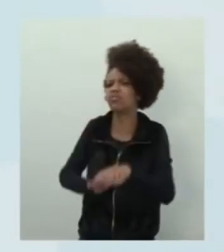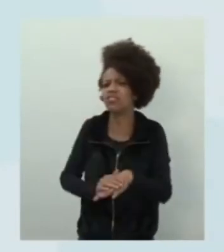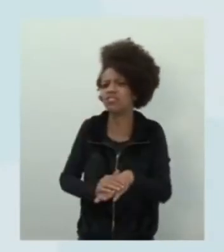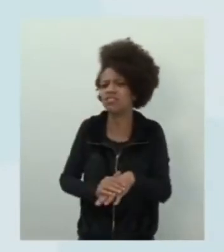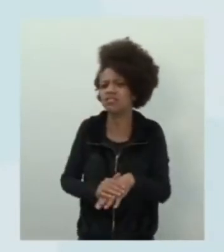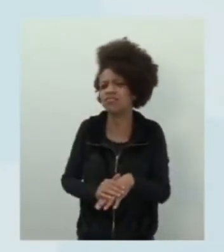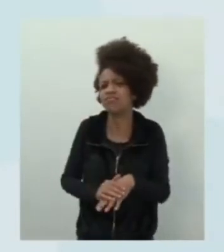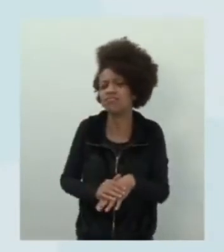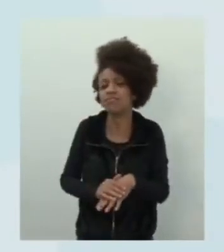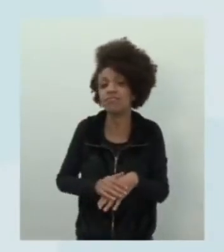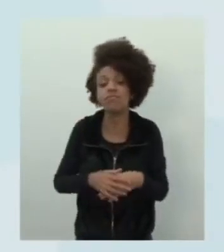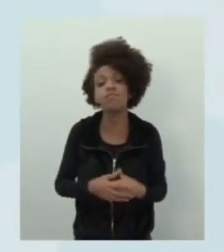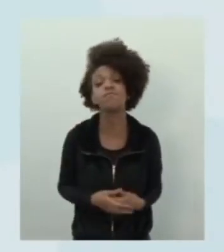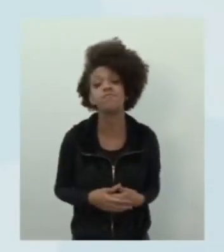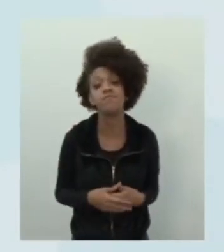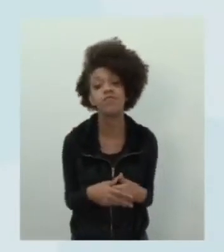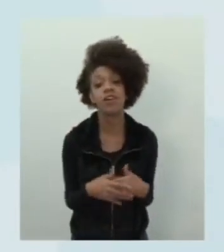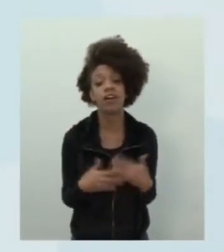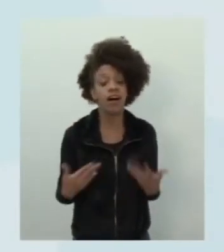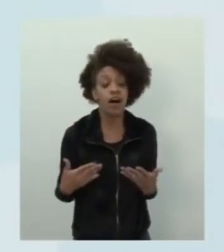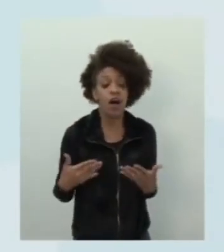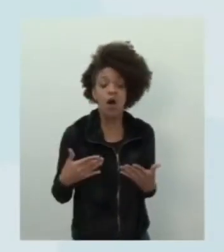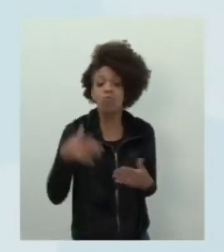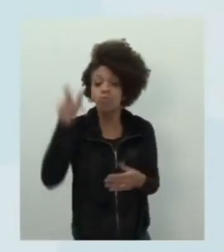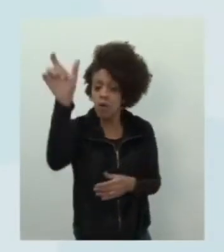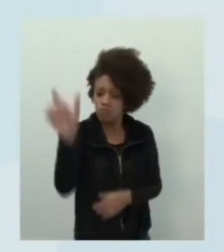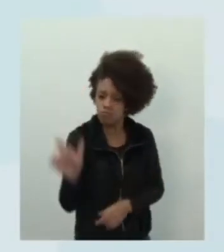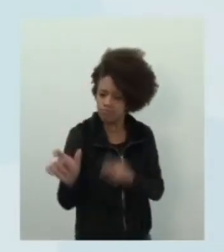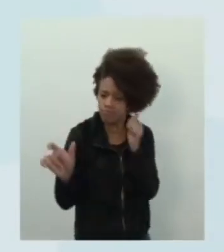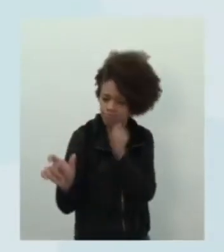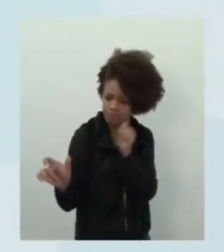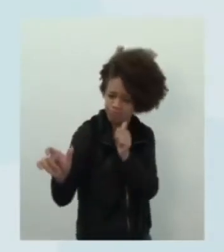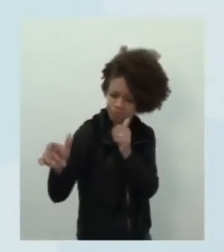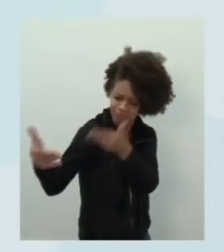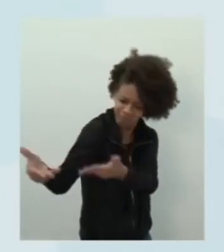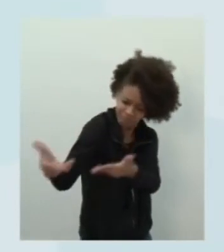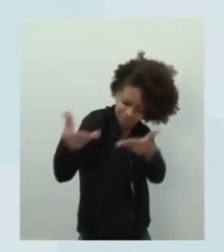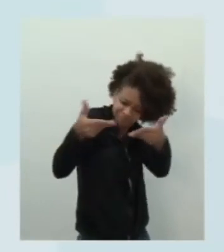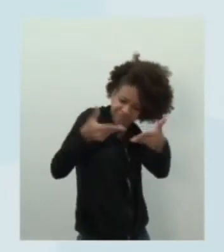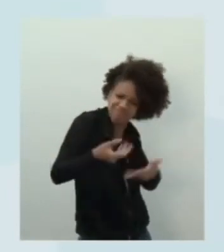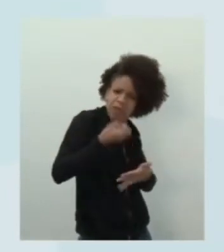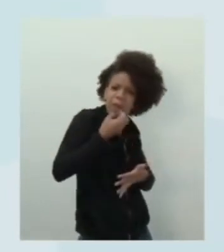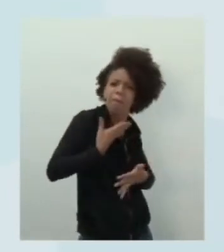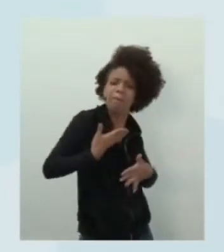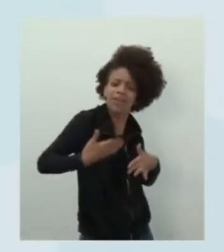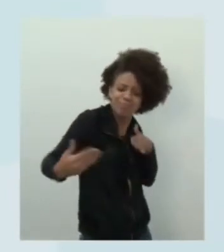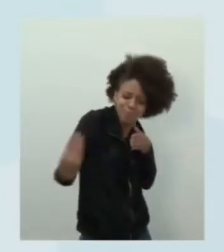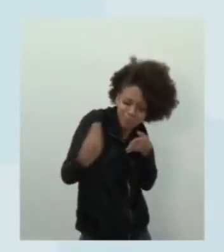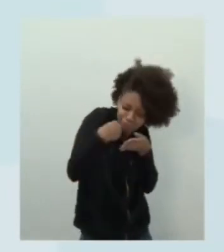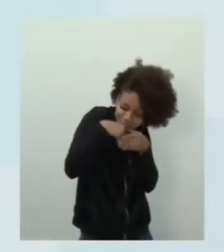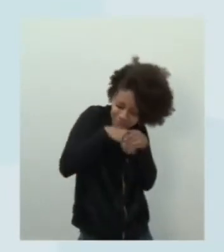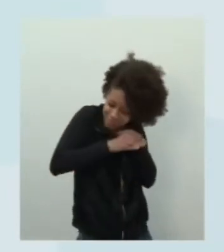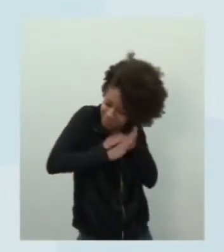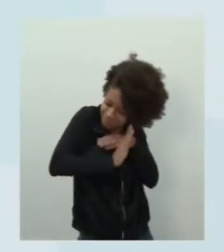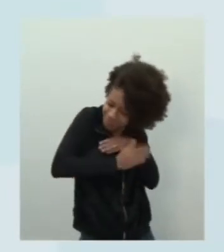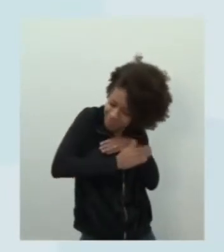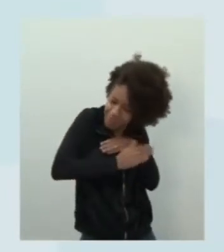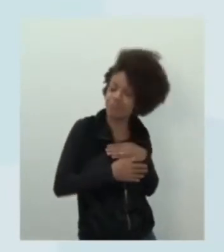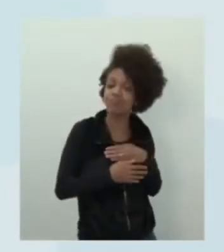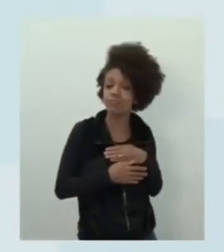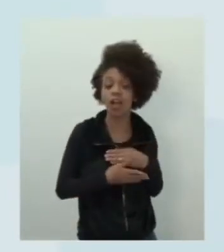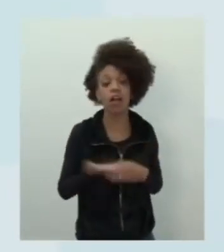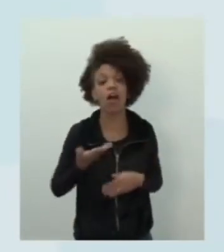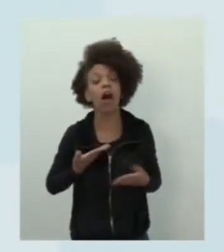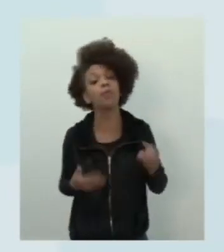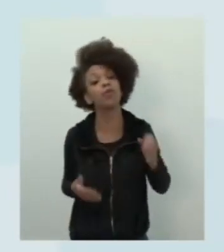tradução livre é: há pouco ouvi de uma senhora que quero bem, mas nunca vi, porque muito fez por se guardar. Amor ou amigo? Ai, eles estão